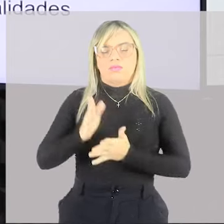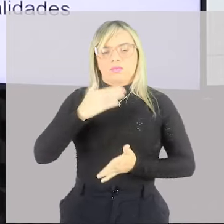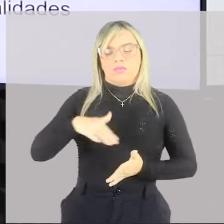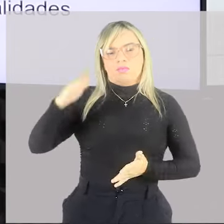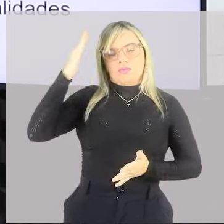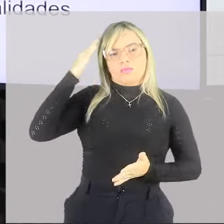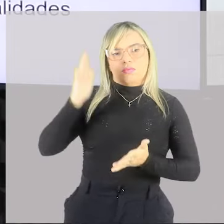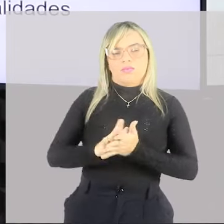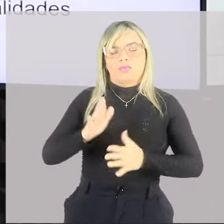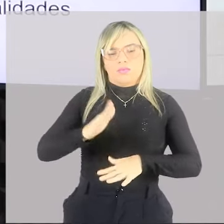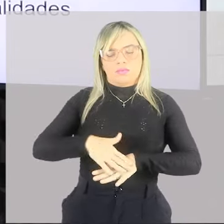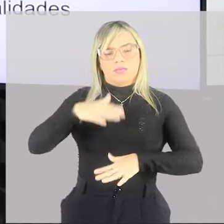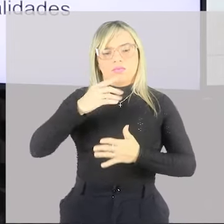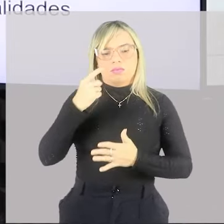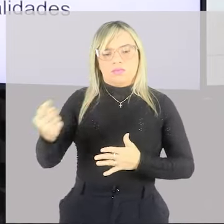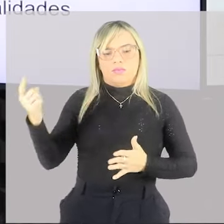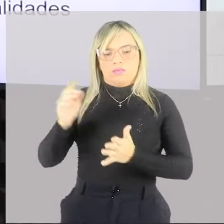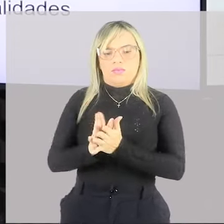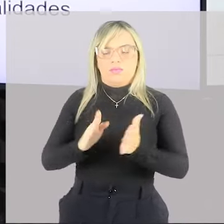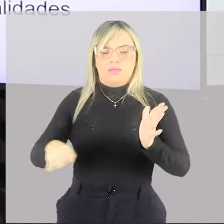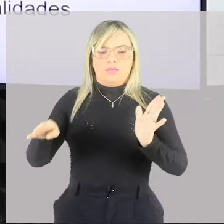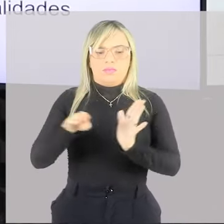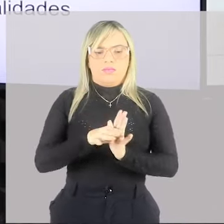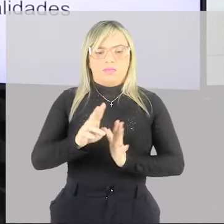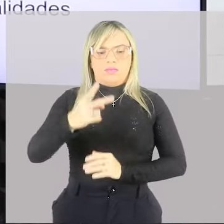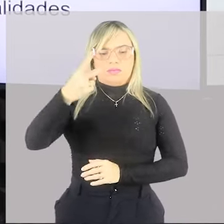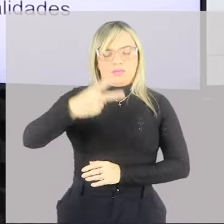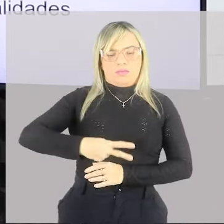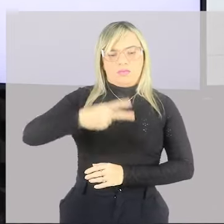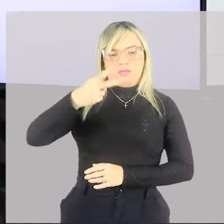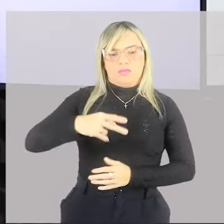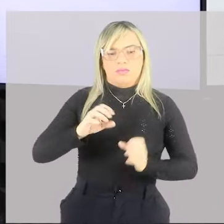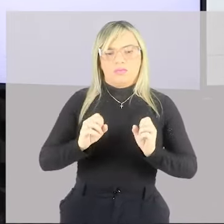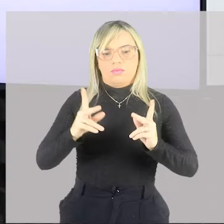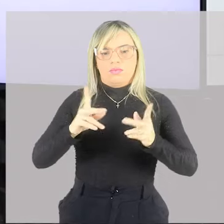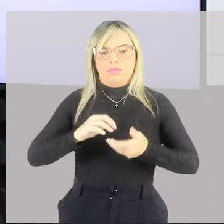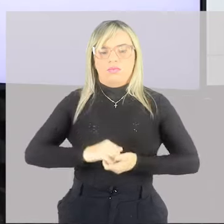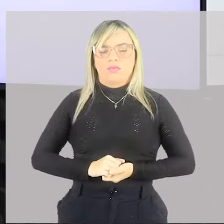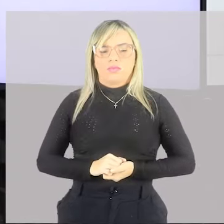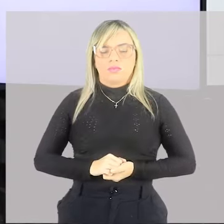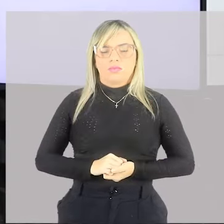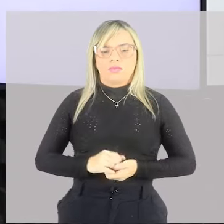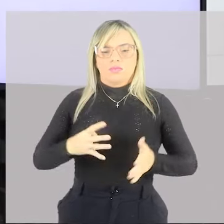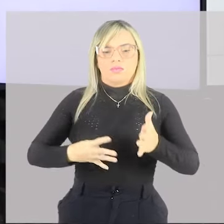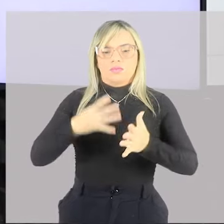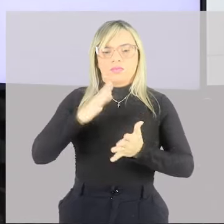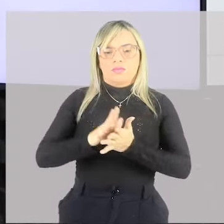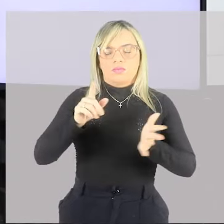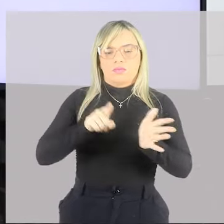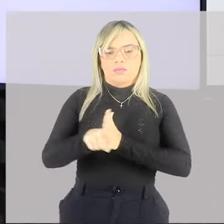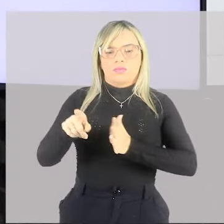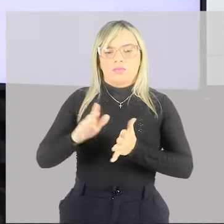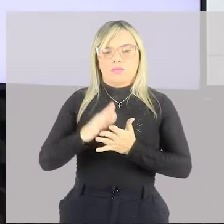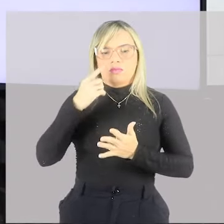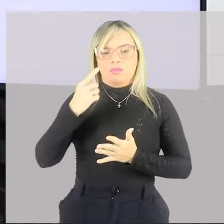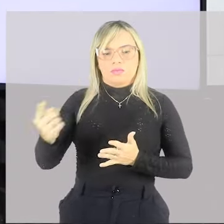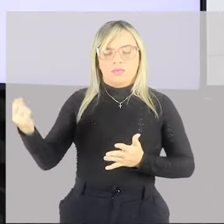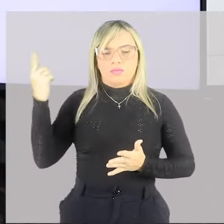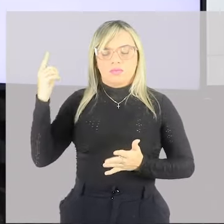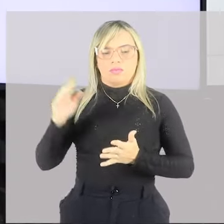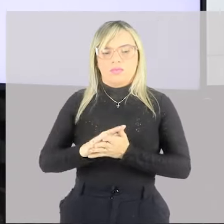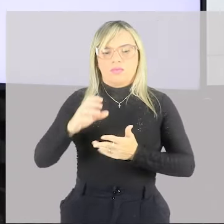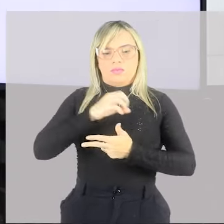Quais são as mais inviáveis para gastávamos entre duas ok quarta questão Enem de